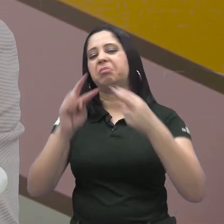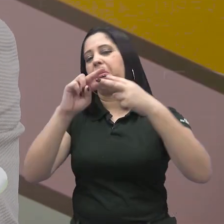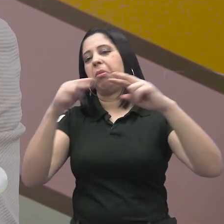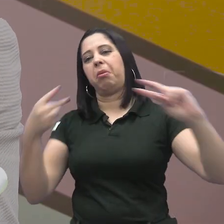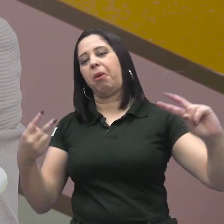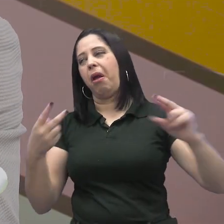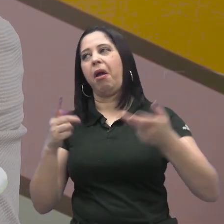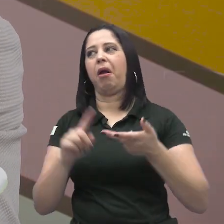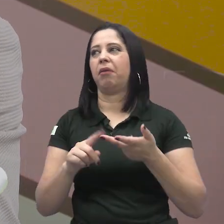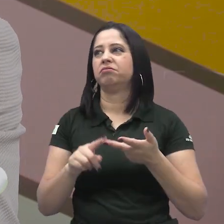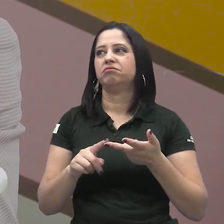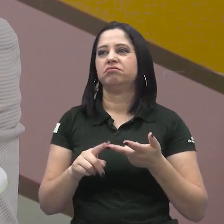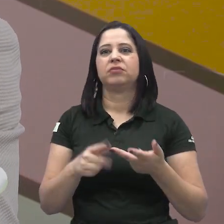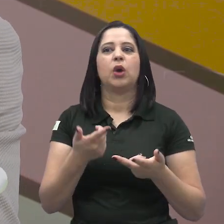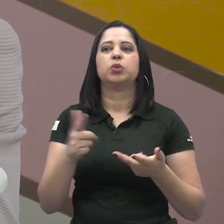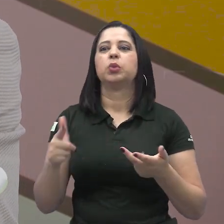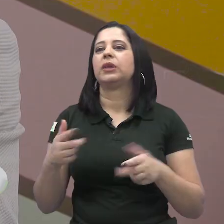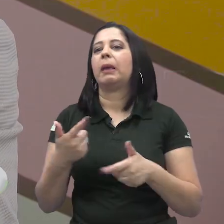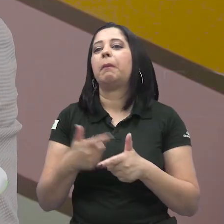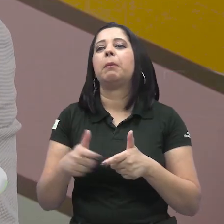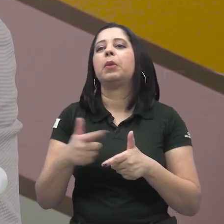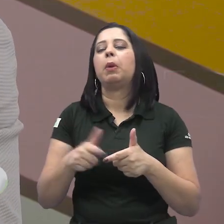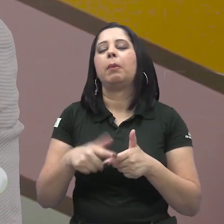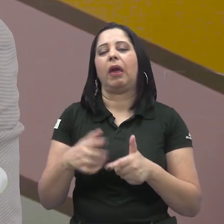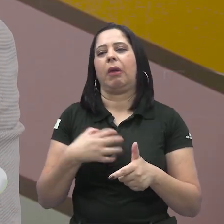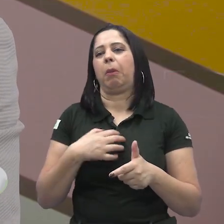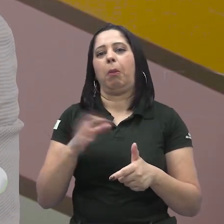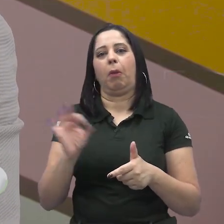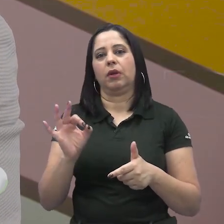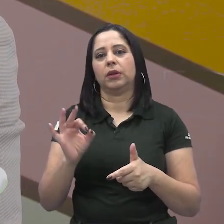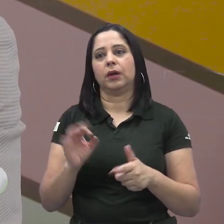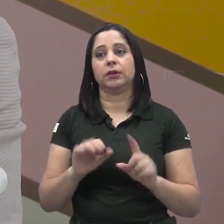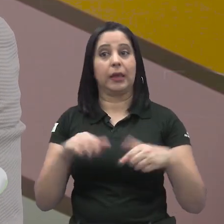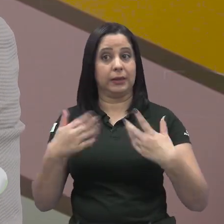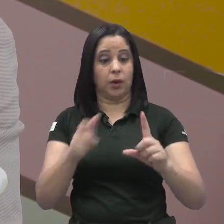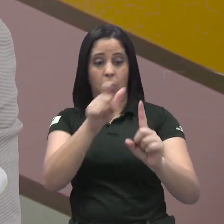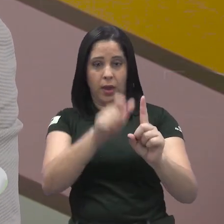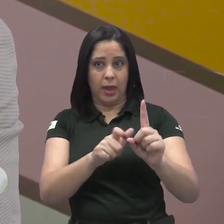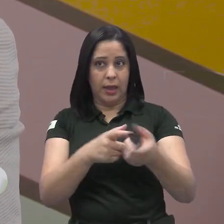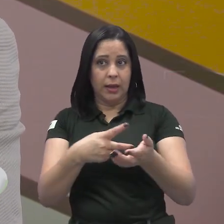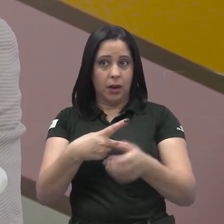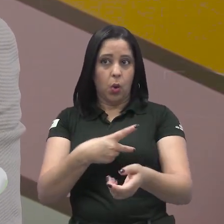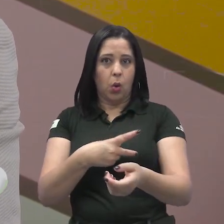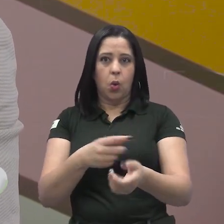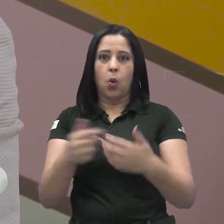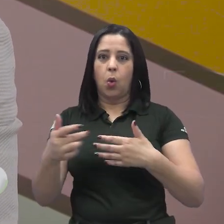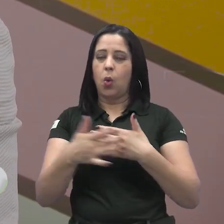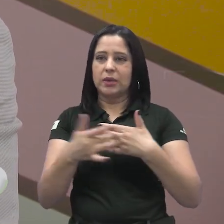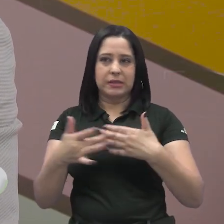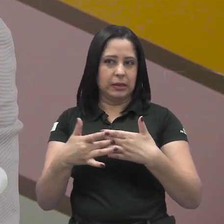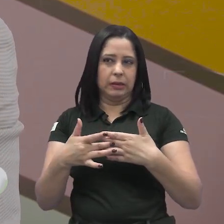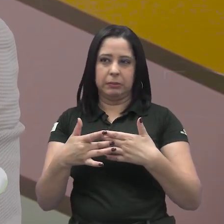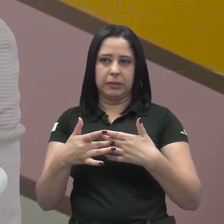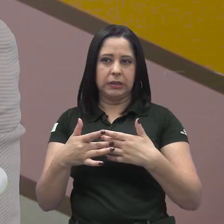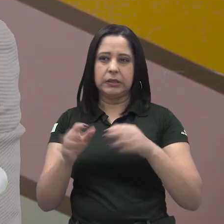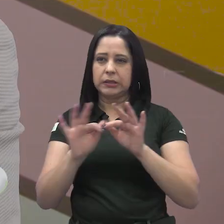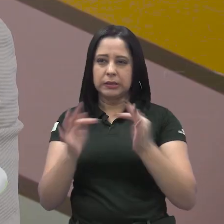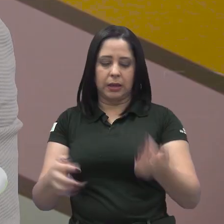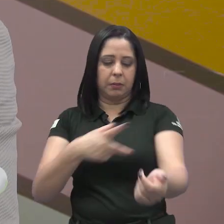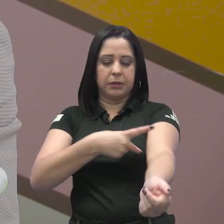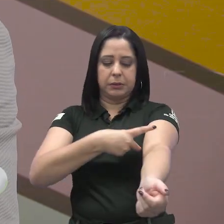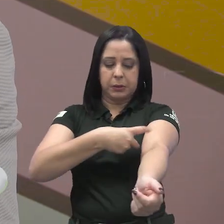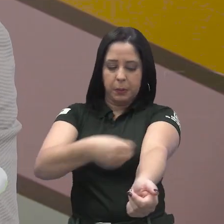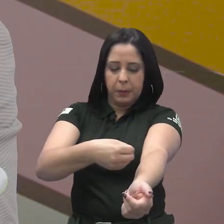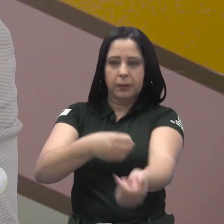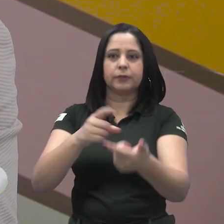na família, nunca teve nenhum problema, nenhum sintoma nem nada, são exames mais simples mesmo de rotina, exames de sangue gerais, para você ver